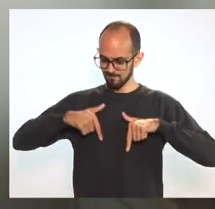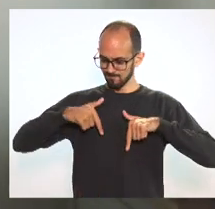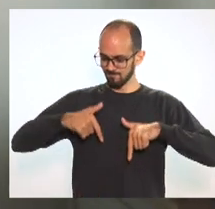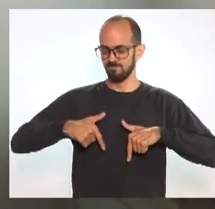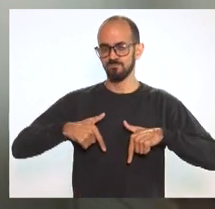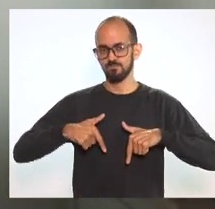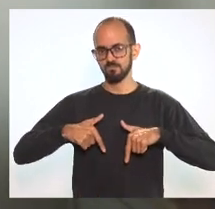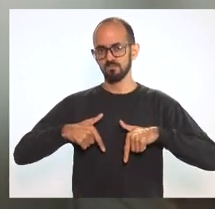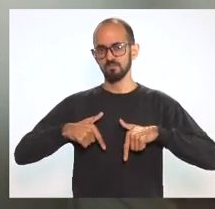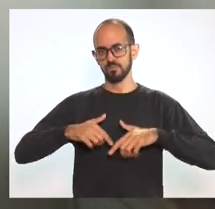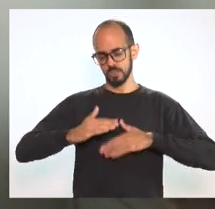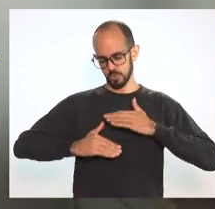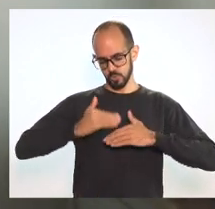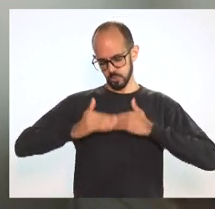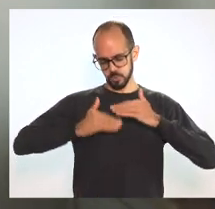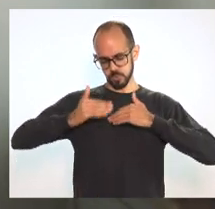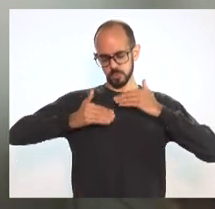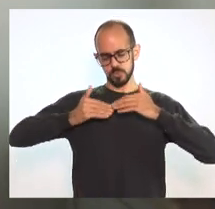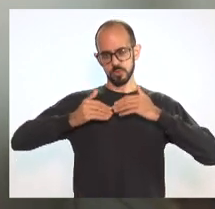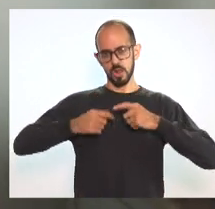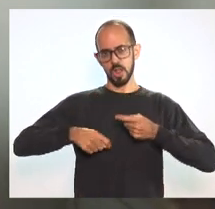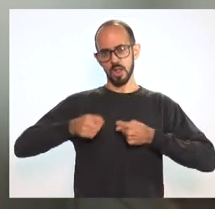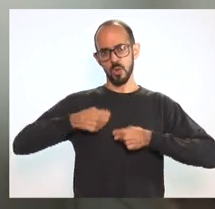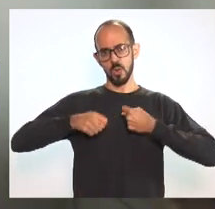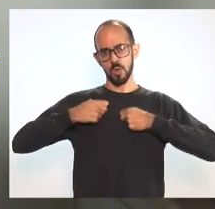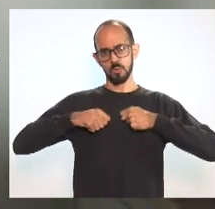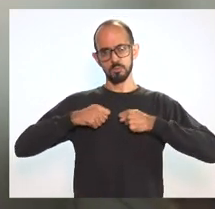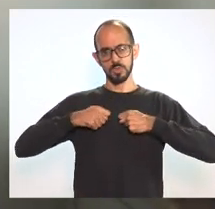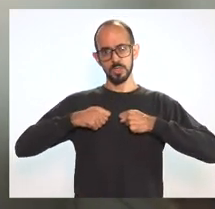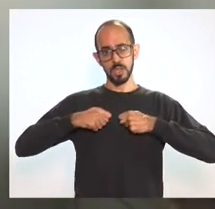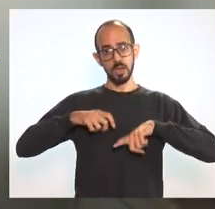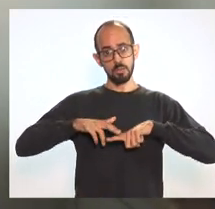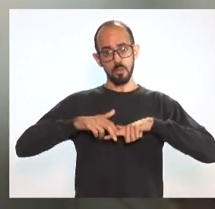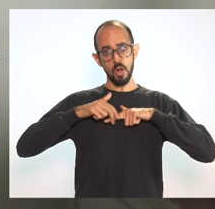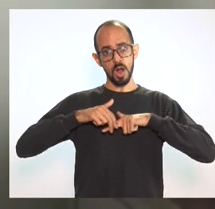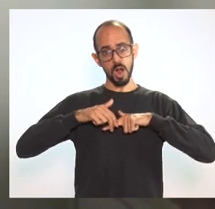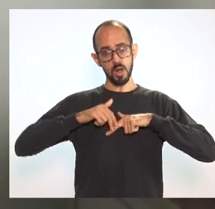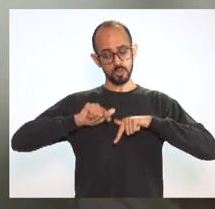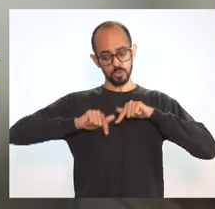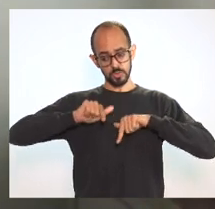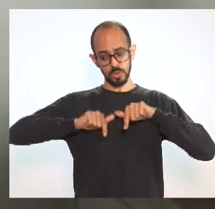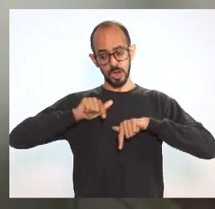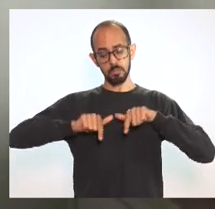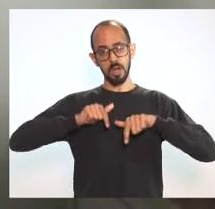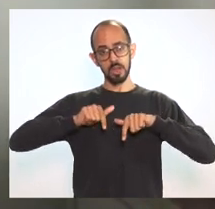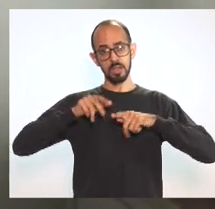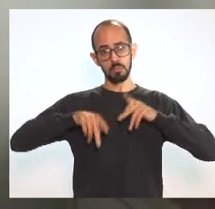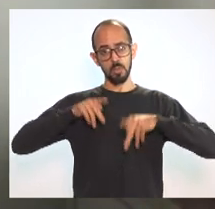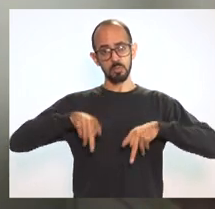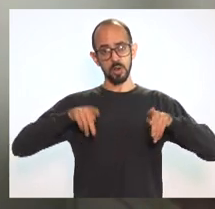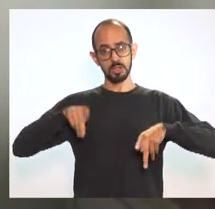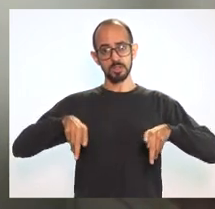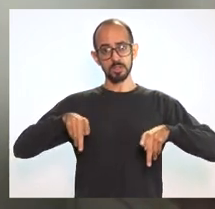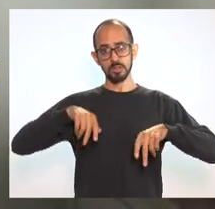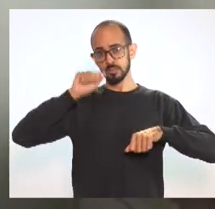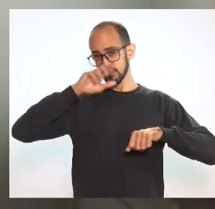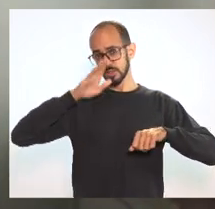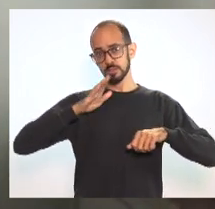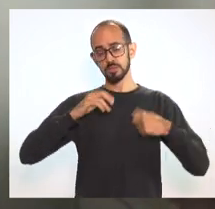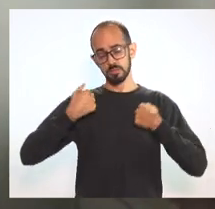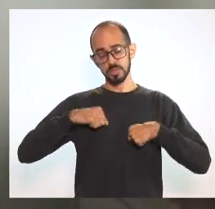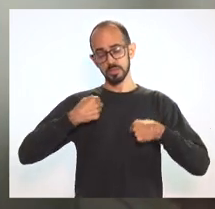inclusive a sua economia, às custas do trabalho do povo brasileiro que precisa